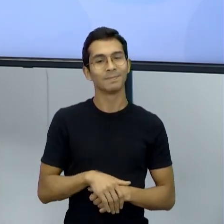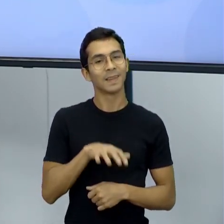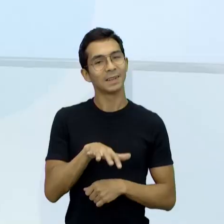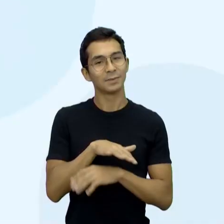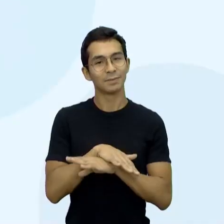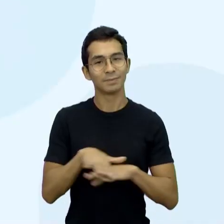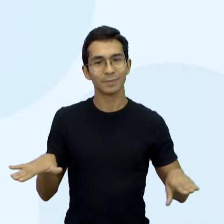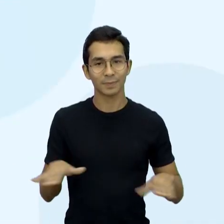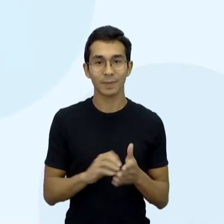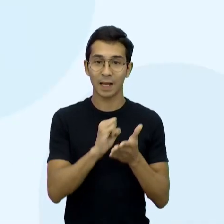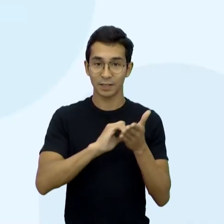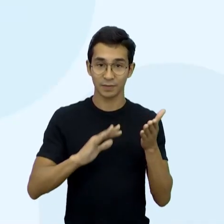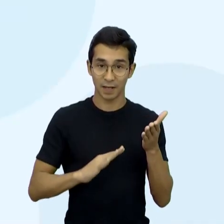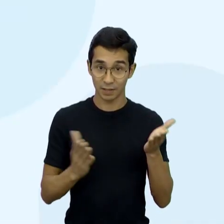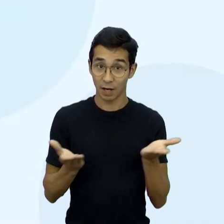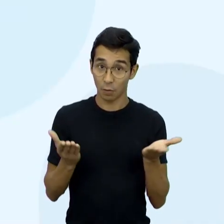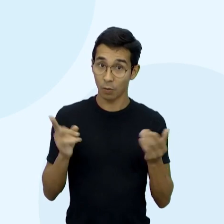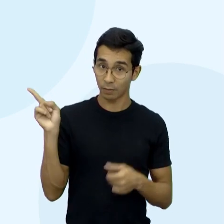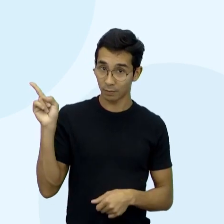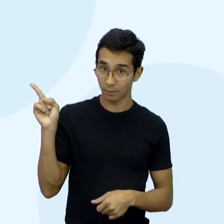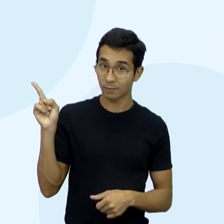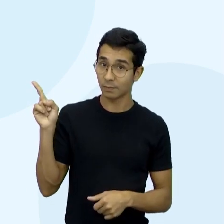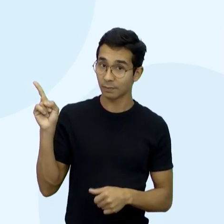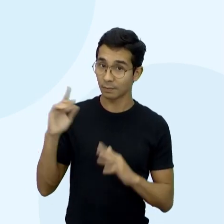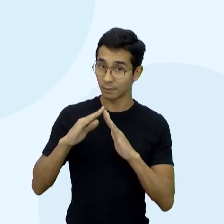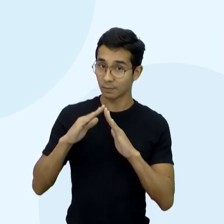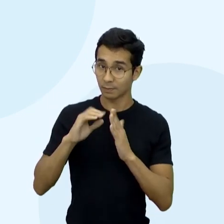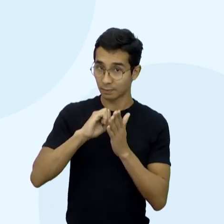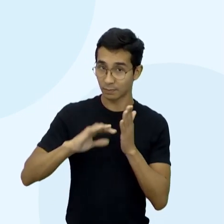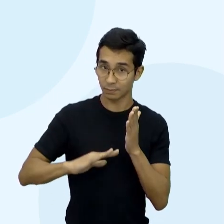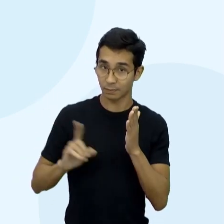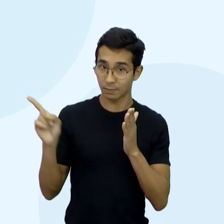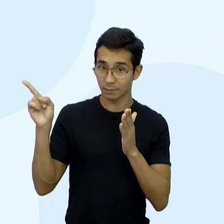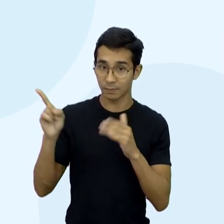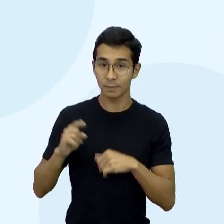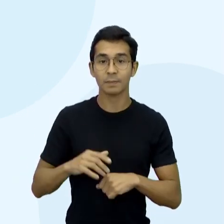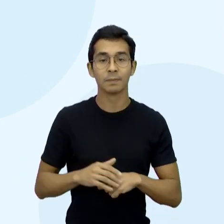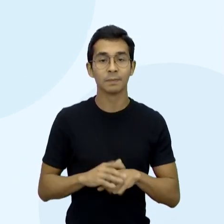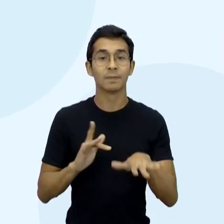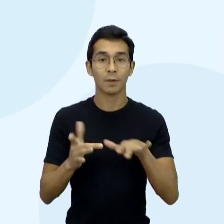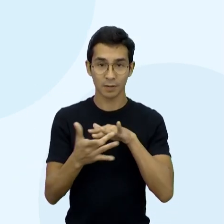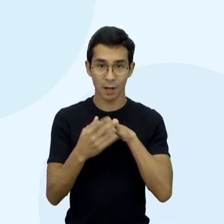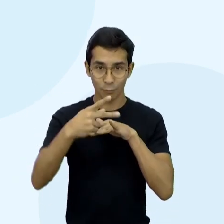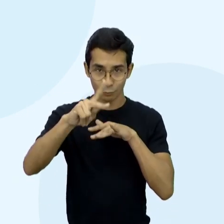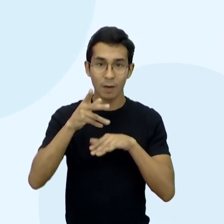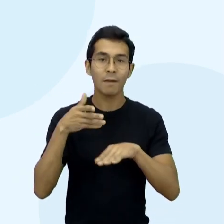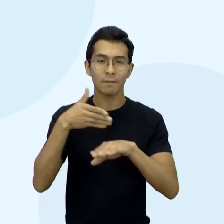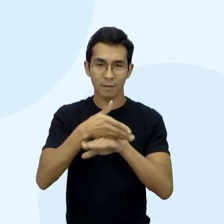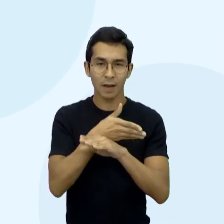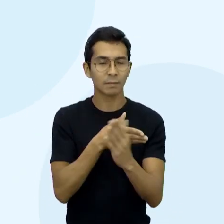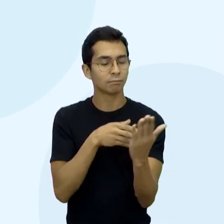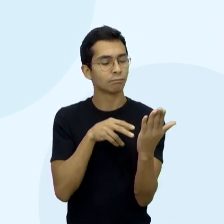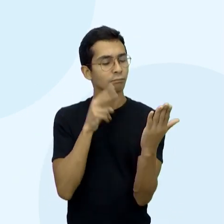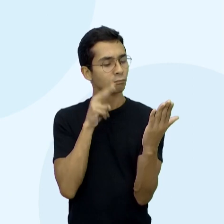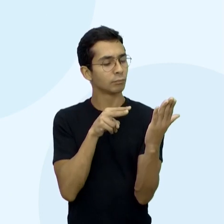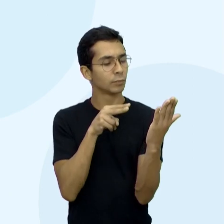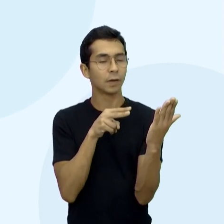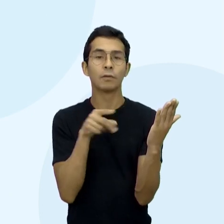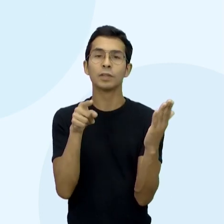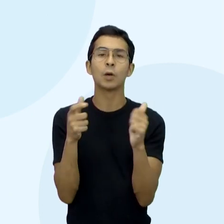Faça o seguinte exercício agora, lição de casa. Acesse as suas redes sociais e observe o conteúdo em que você